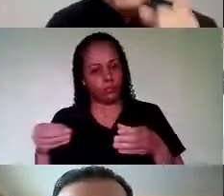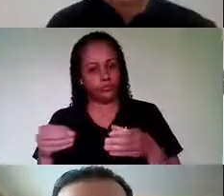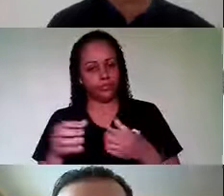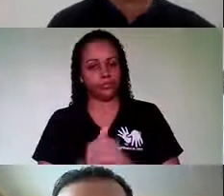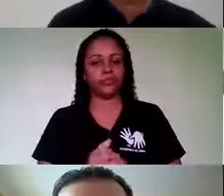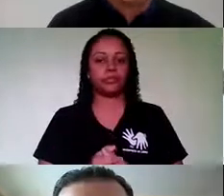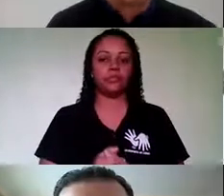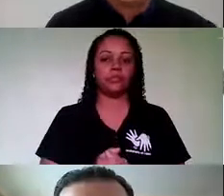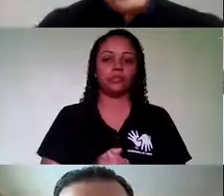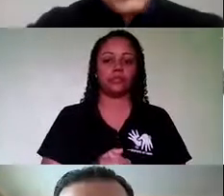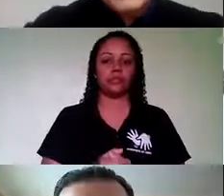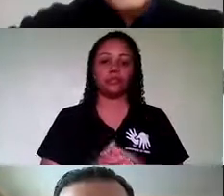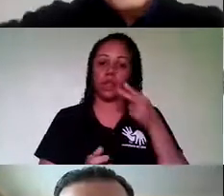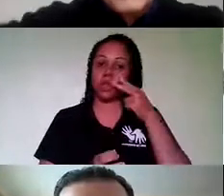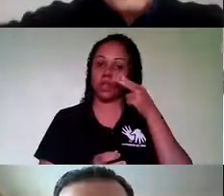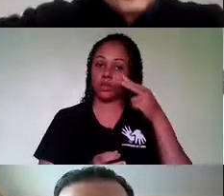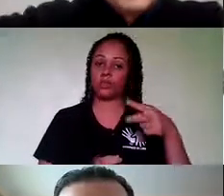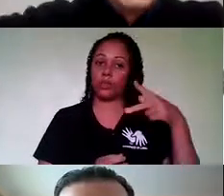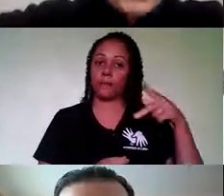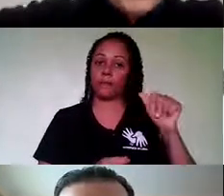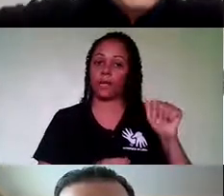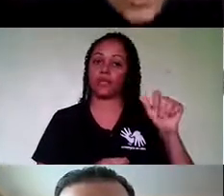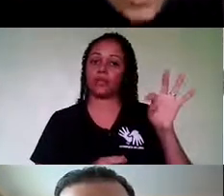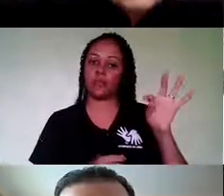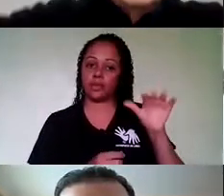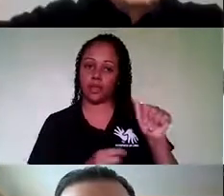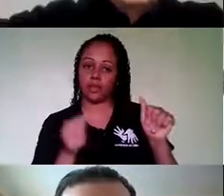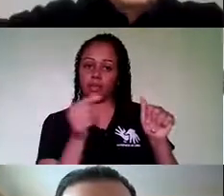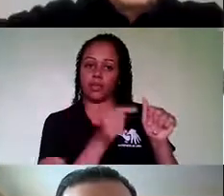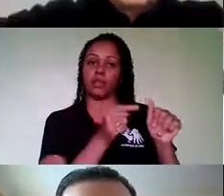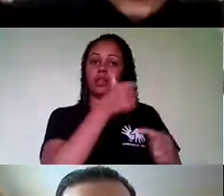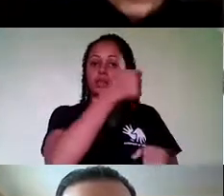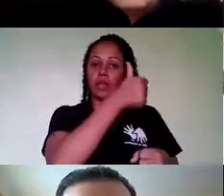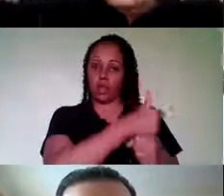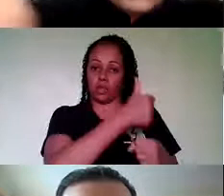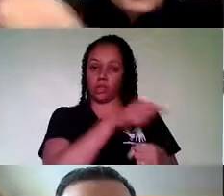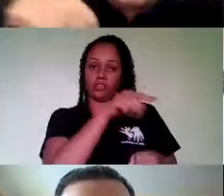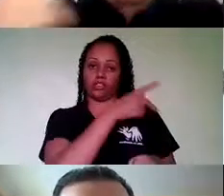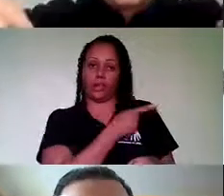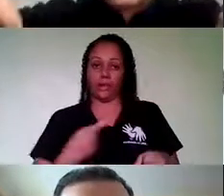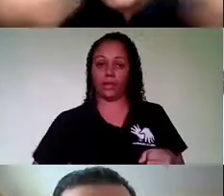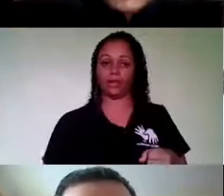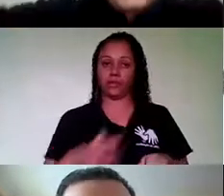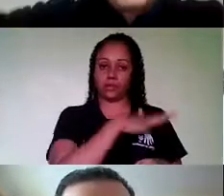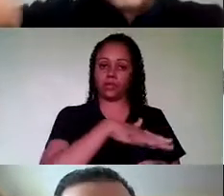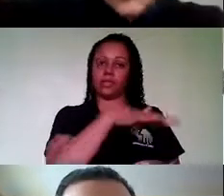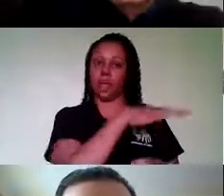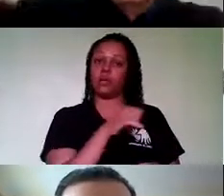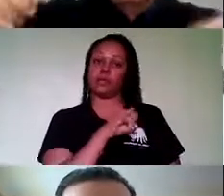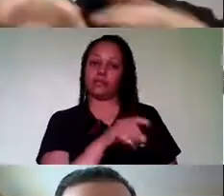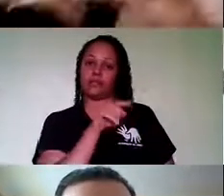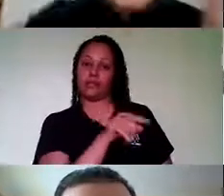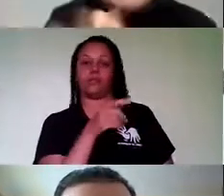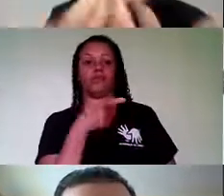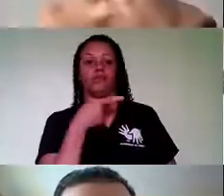um presidente de central, que eu acho que a gente pode, de repente, ter outros também, e se ele for falar, sei lá, ou